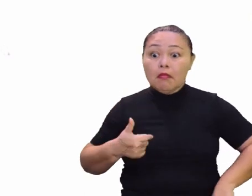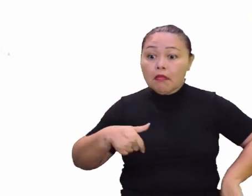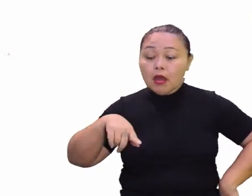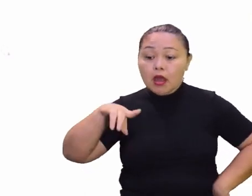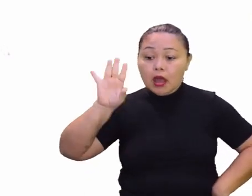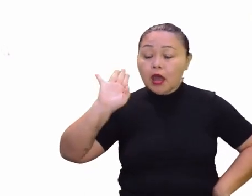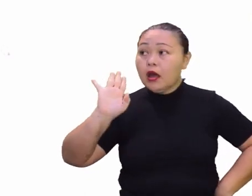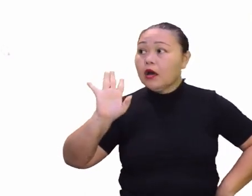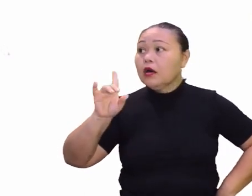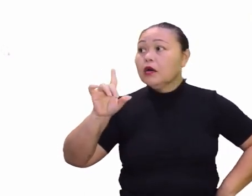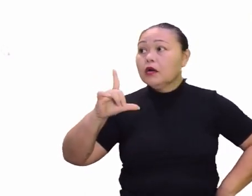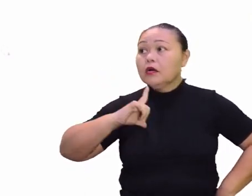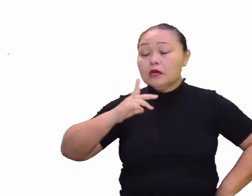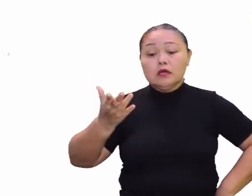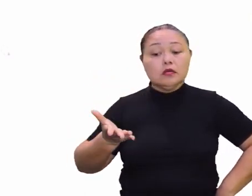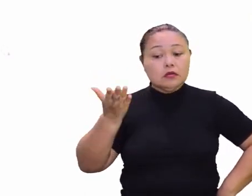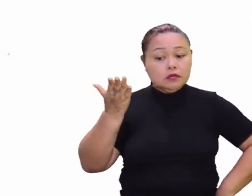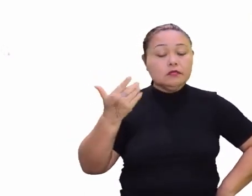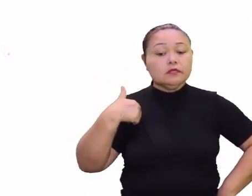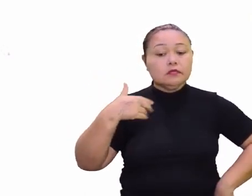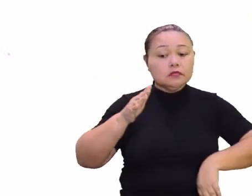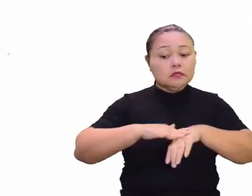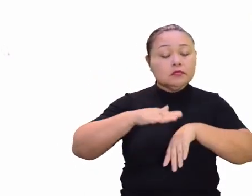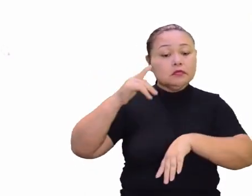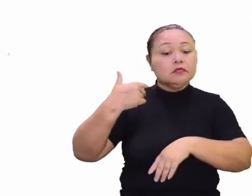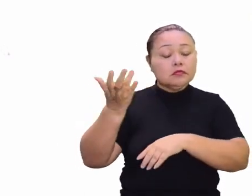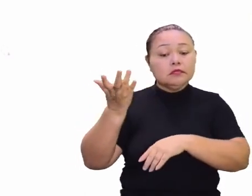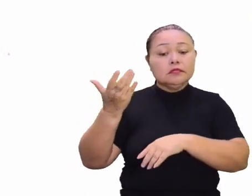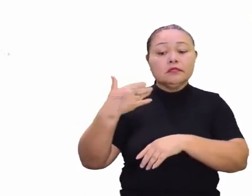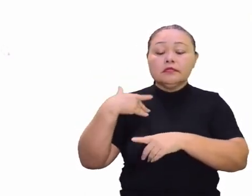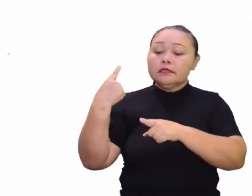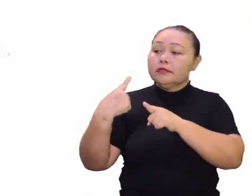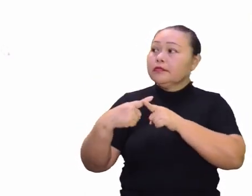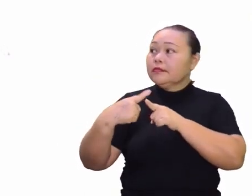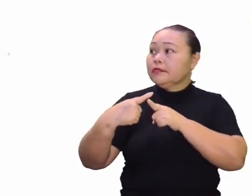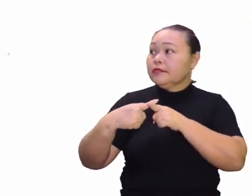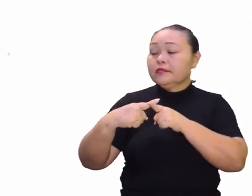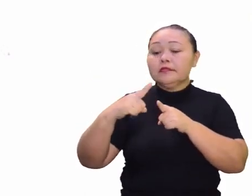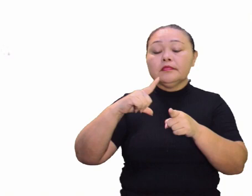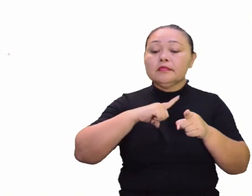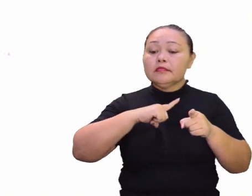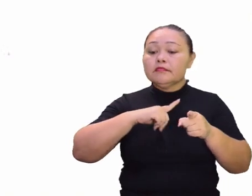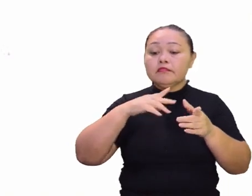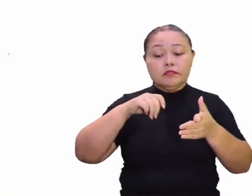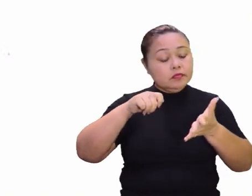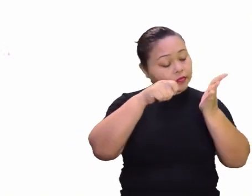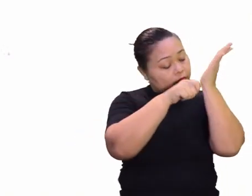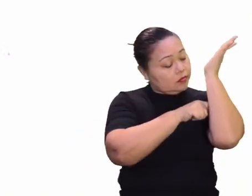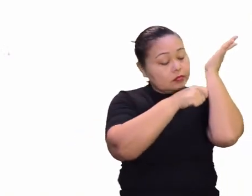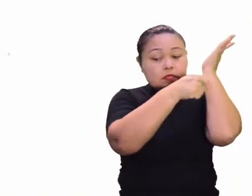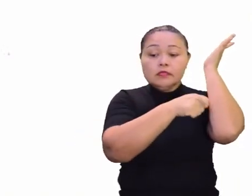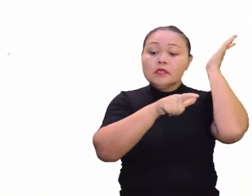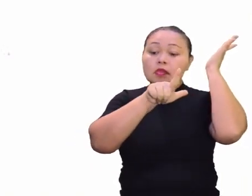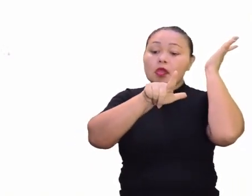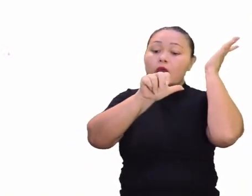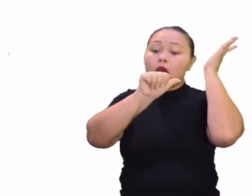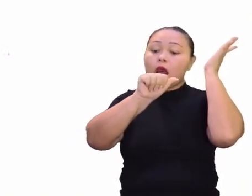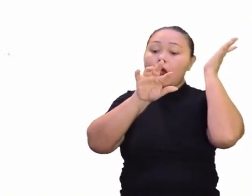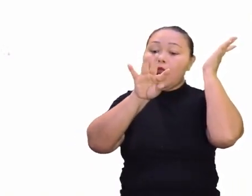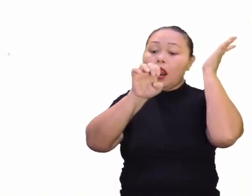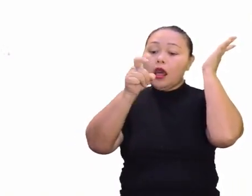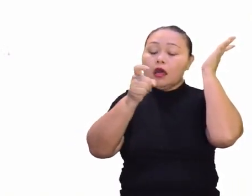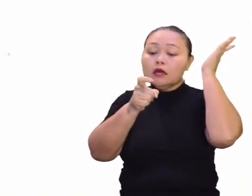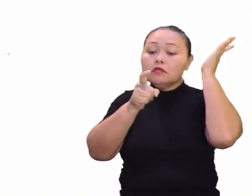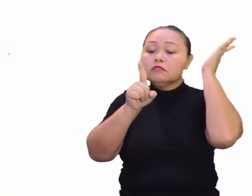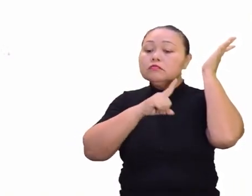ainda, seus bolivianos, vocês querem mais? Sim. Porque a gente também tem muita borracha, muito látex para